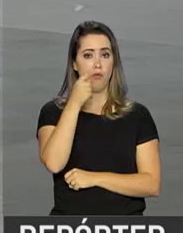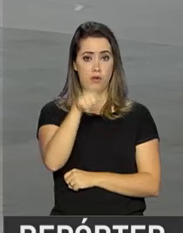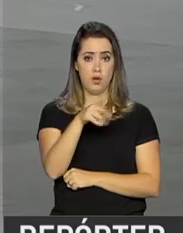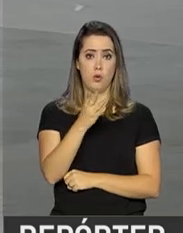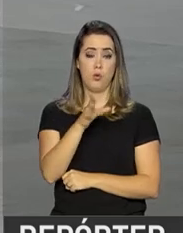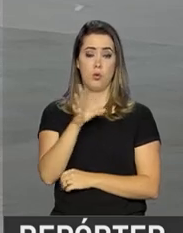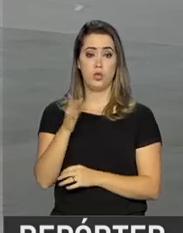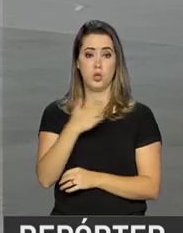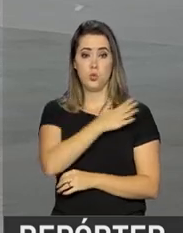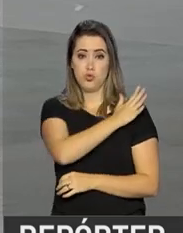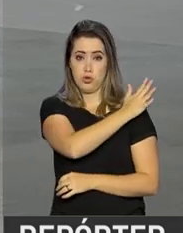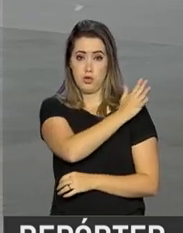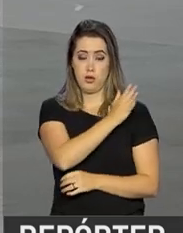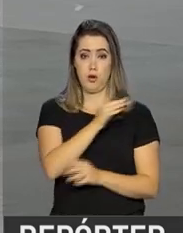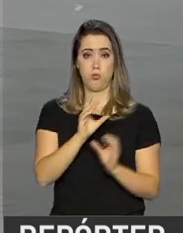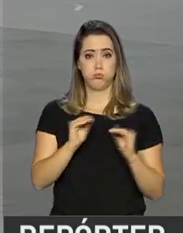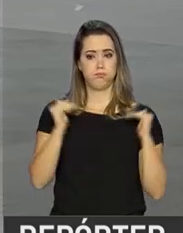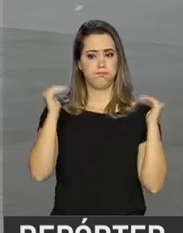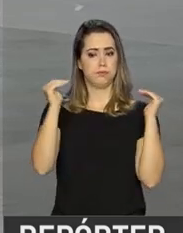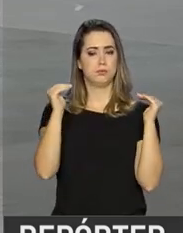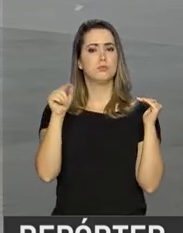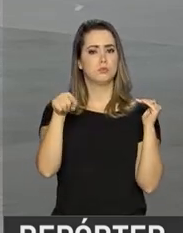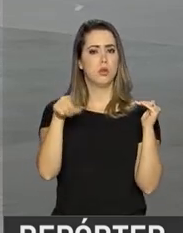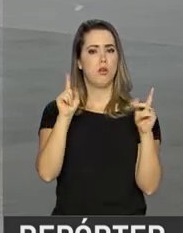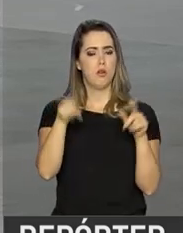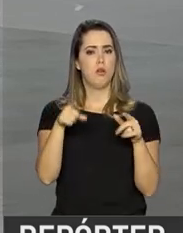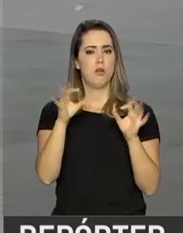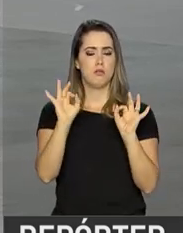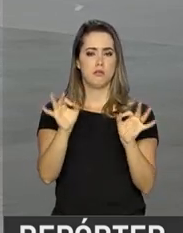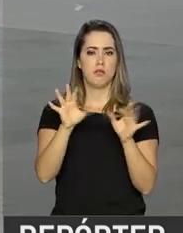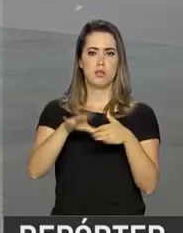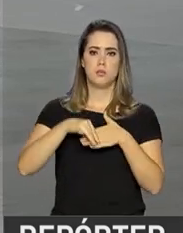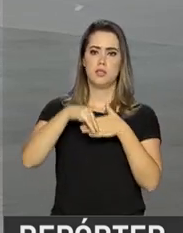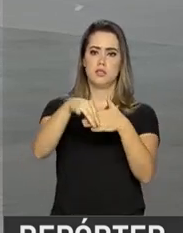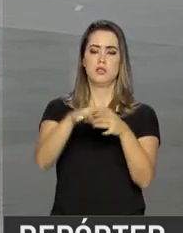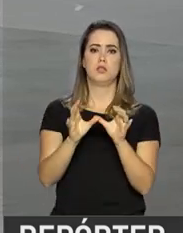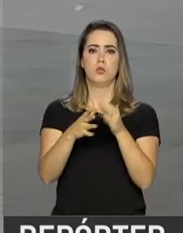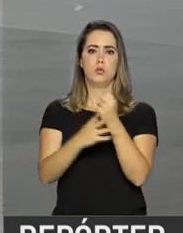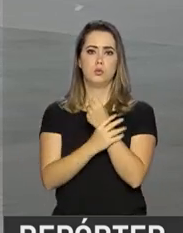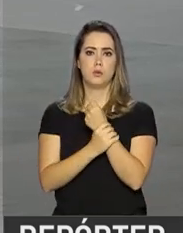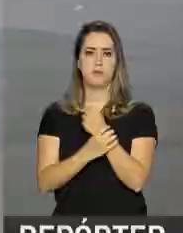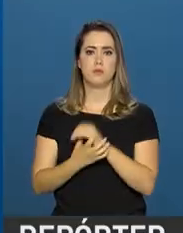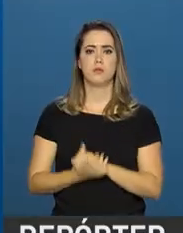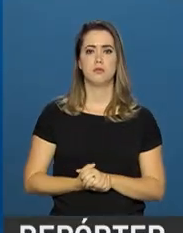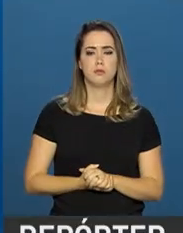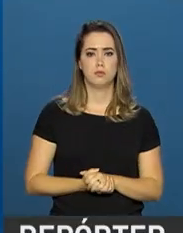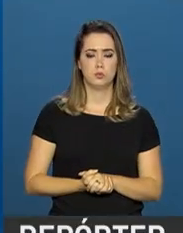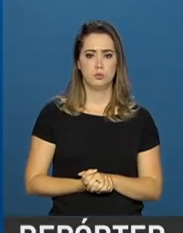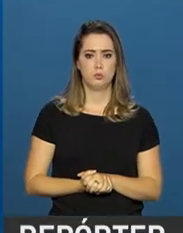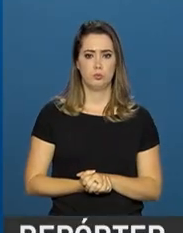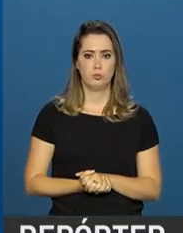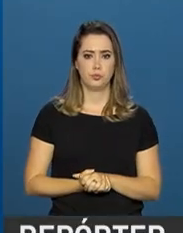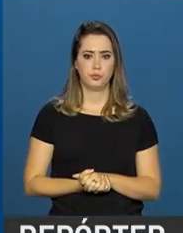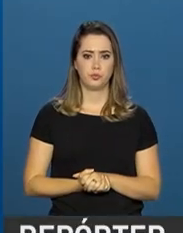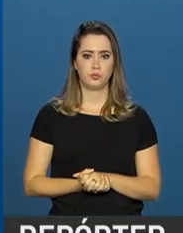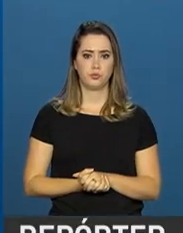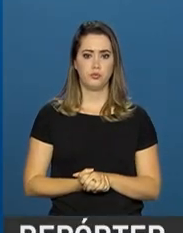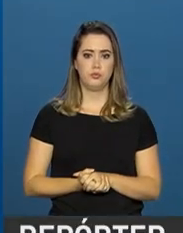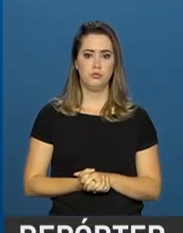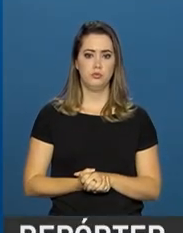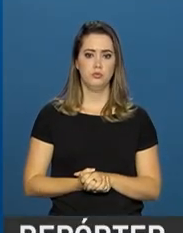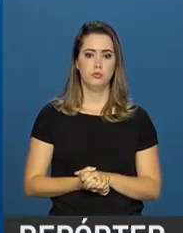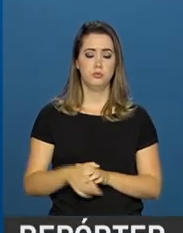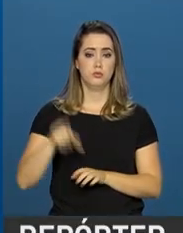é qualificado para comandar a área de segurança pública do rio de janeiro é um profissional